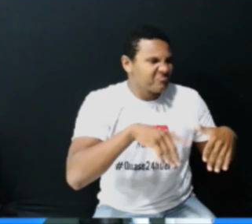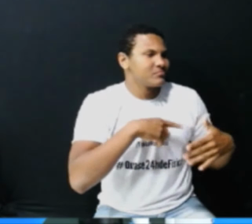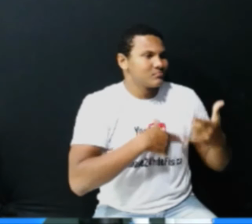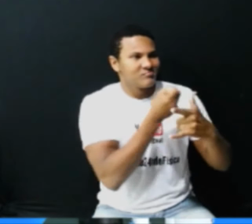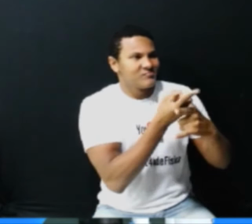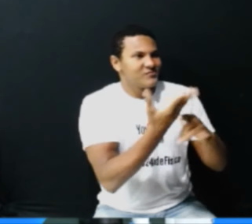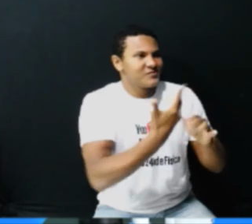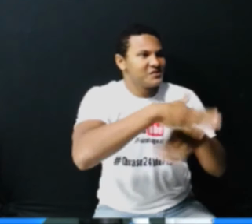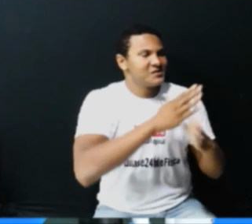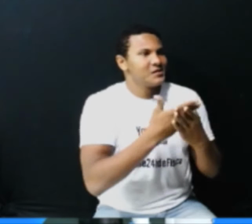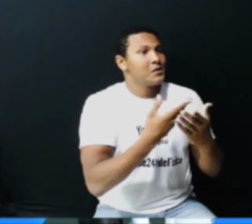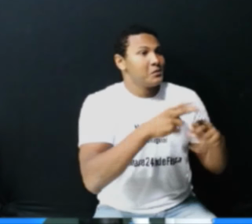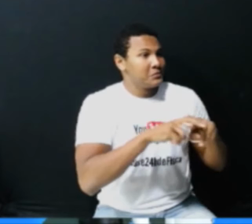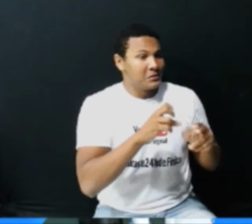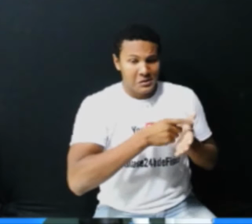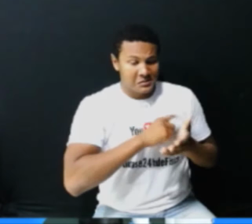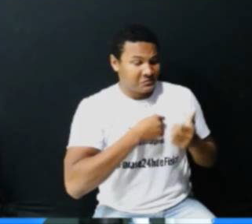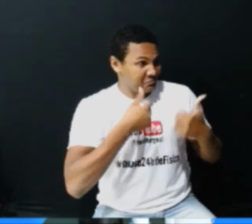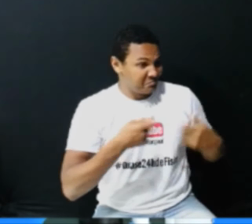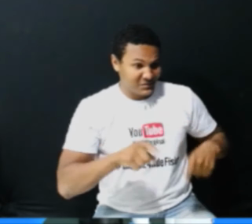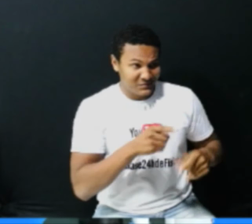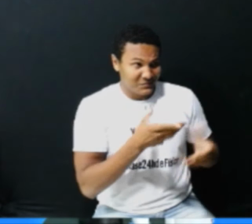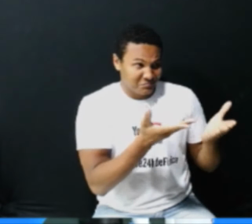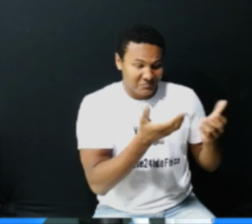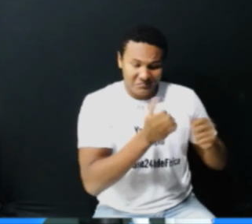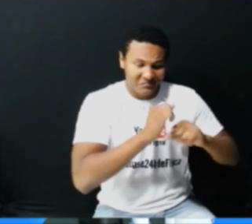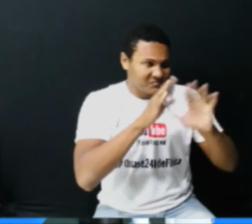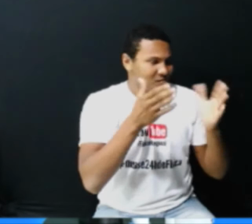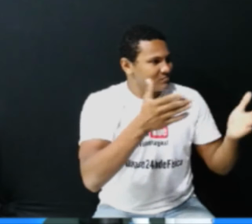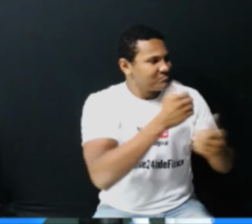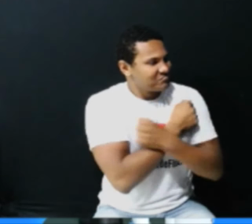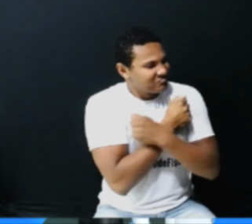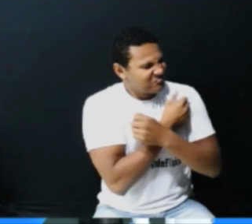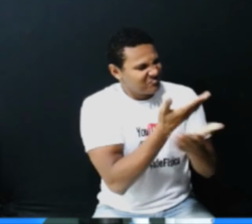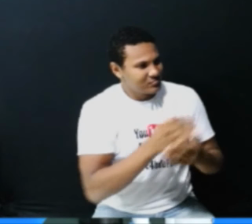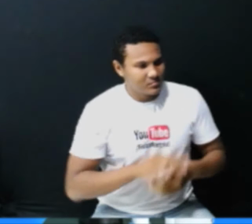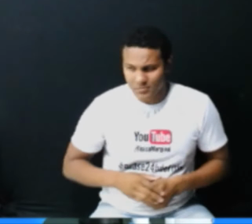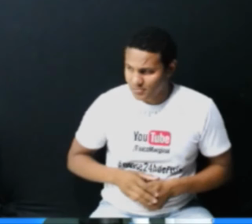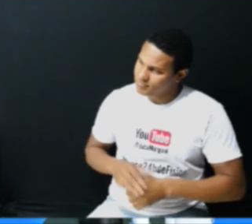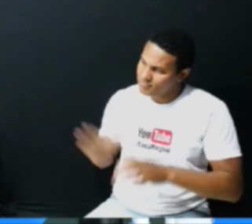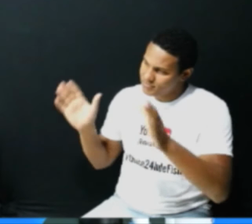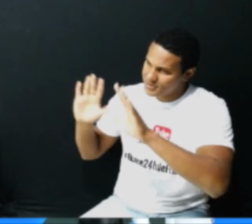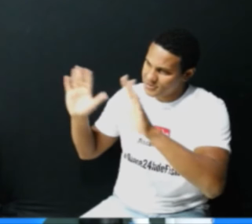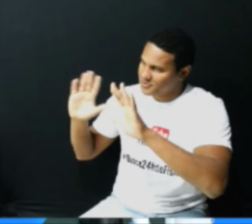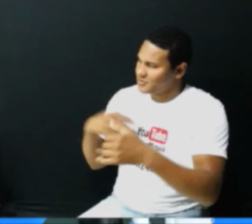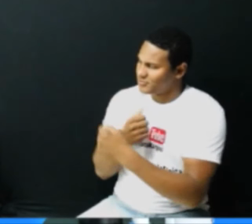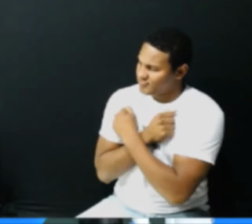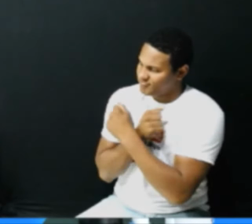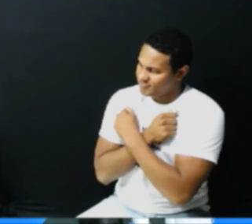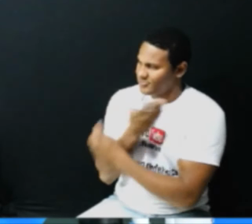porque que é tão legal. Foi muito show, cara, um abração. Valeu, grande abraço a todos aí, grande abraço, Eufrânio. Sucesso aí,